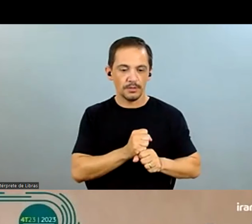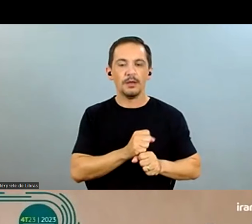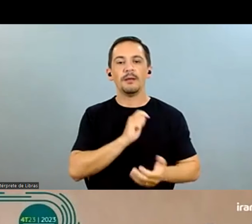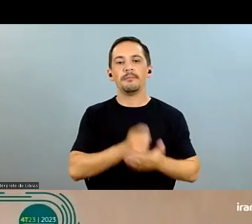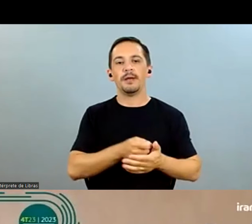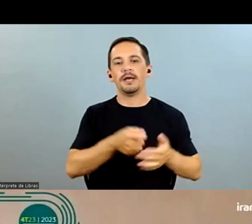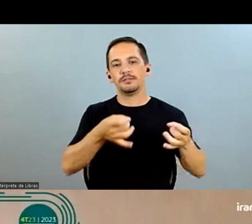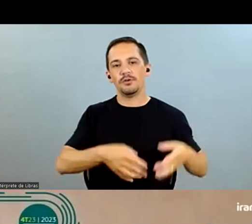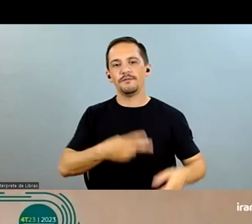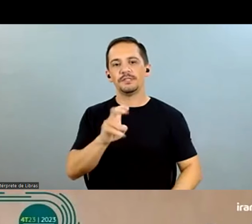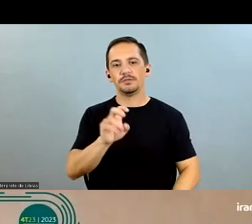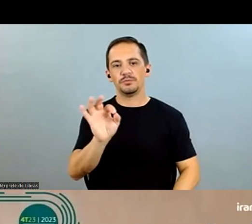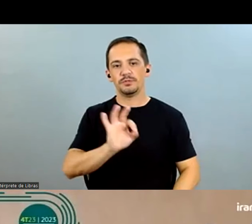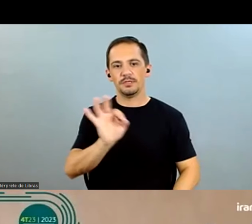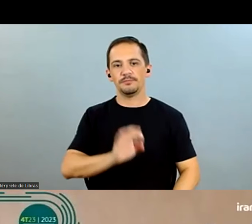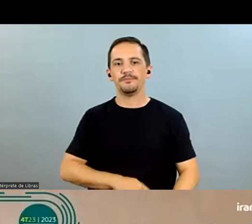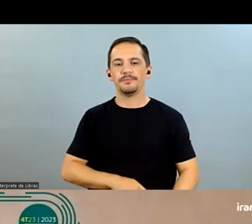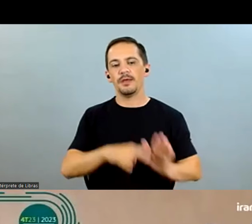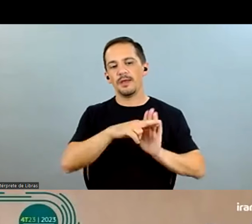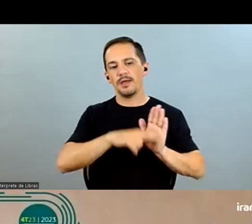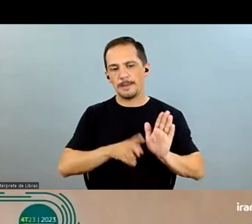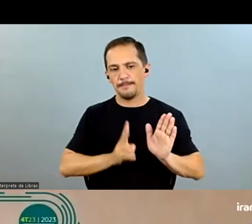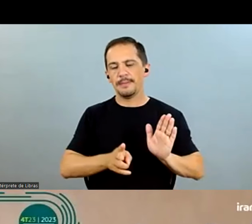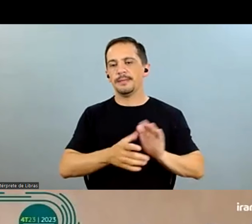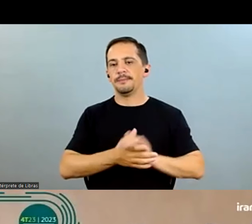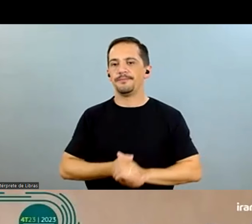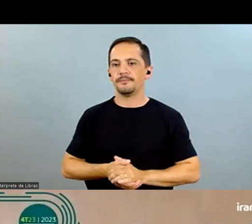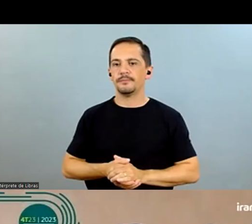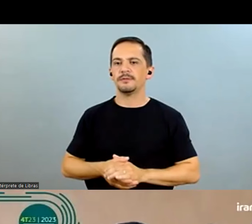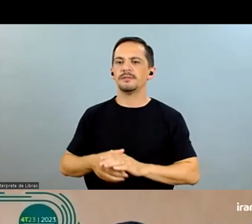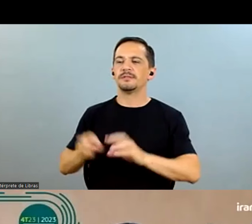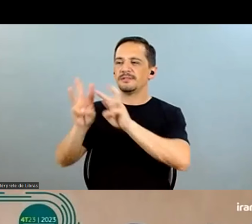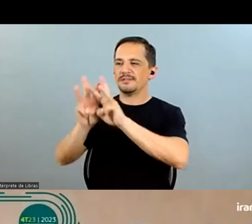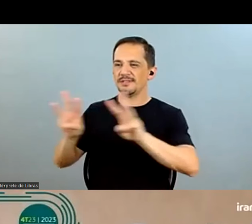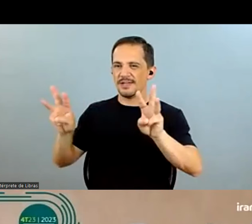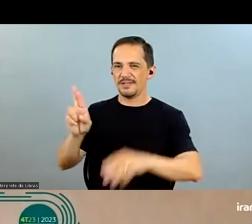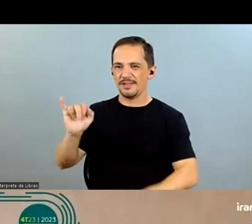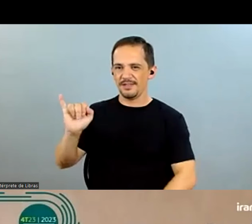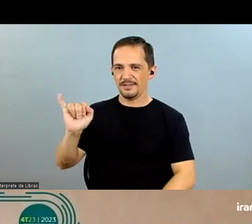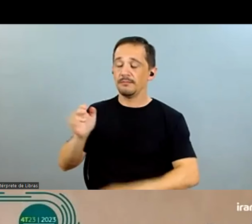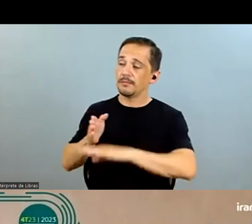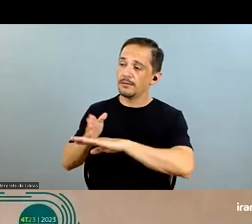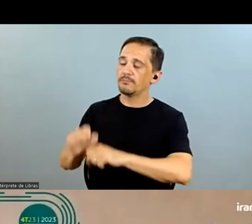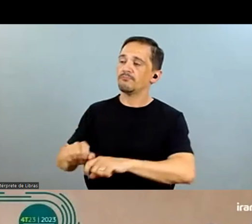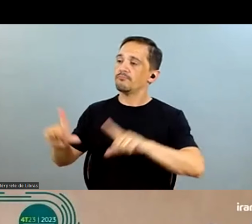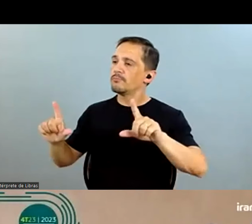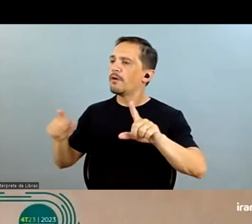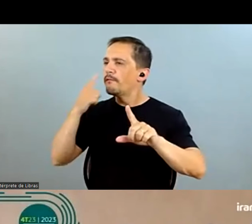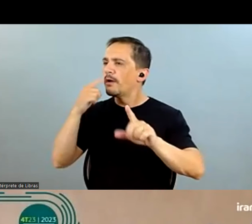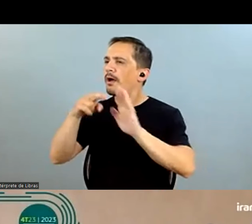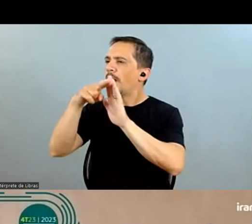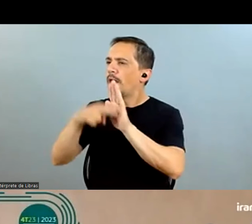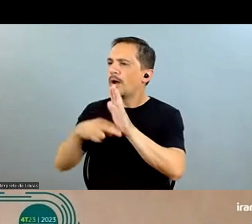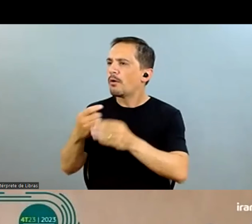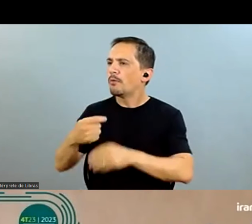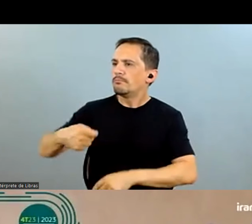esse ano né É no site de ri eh você pode achar lá o a política de distribuição de dividendos e tá bem claro lá